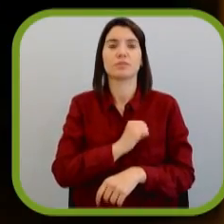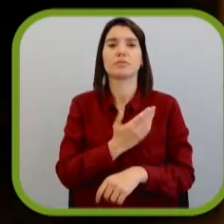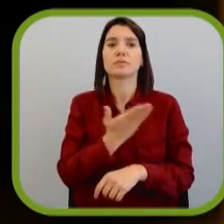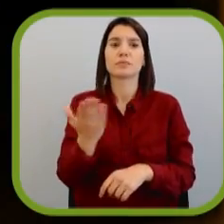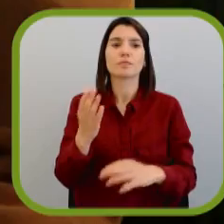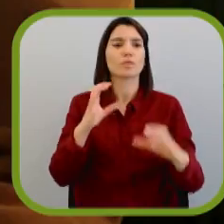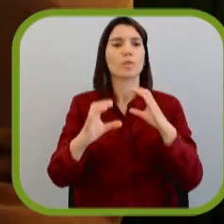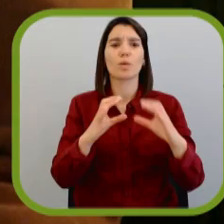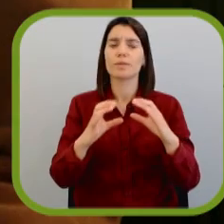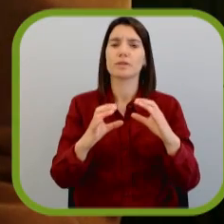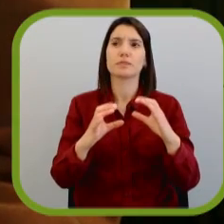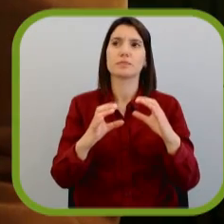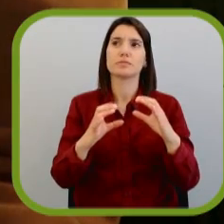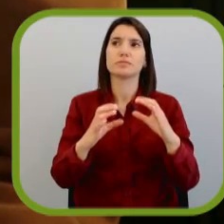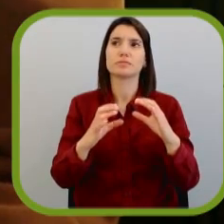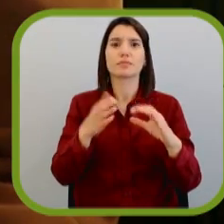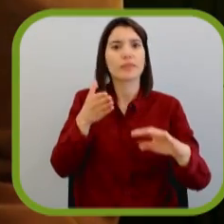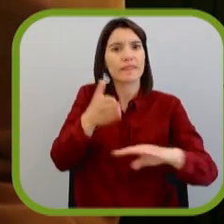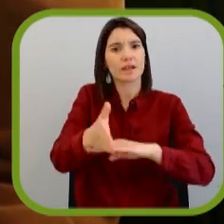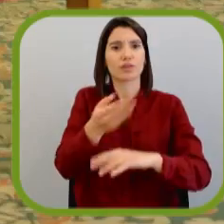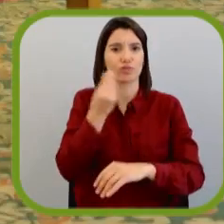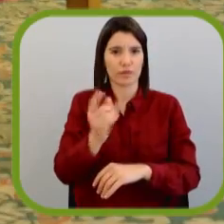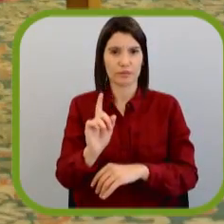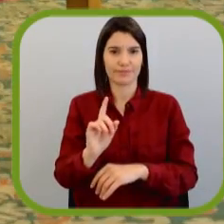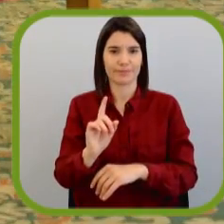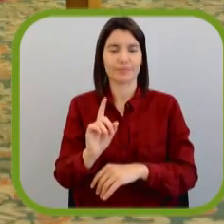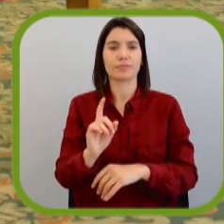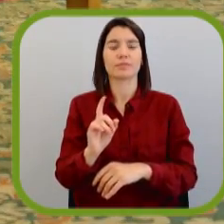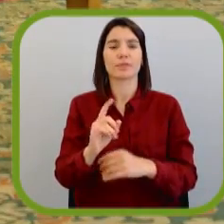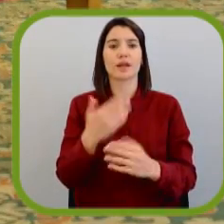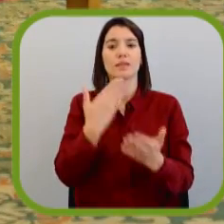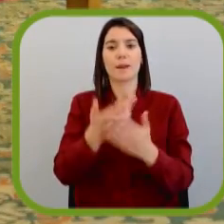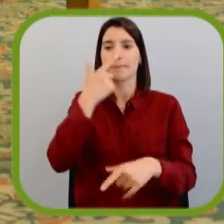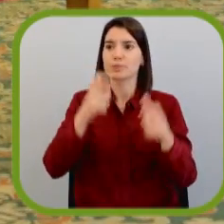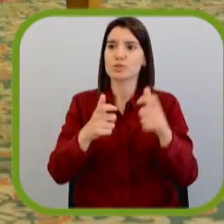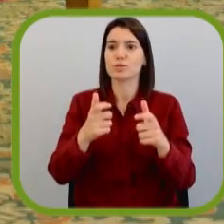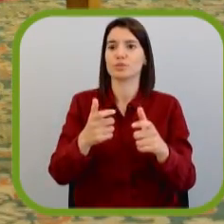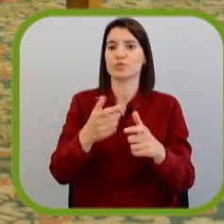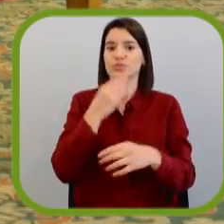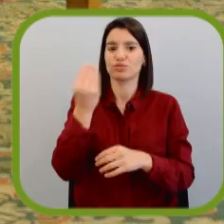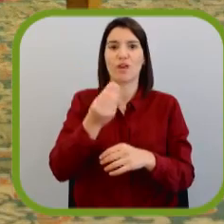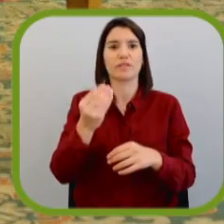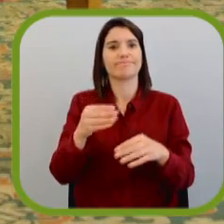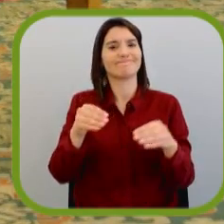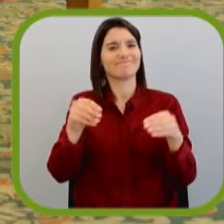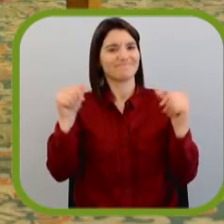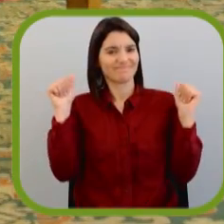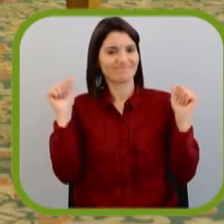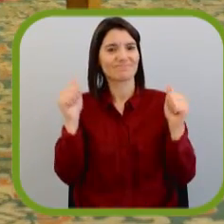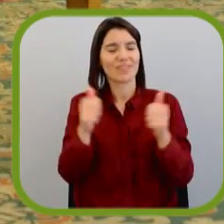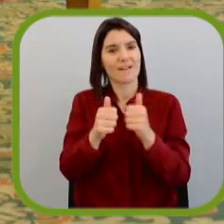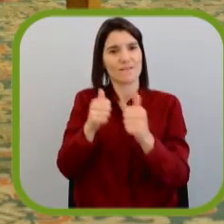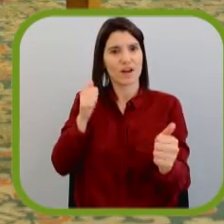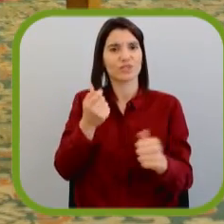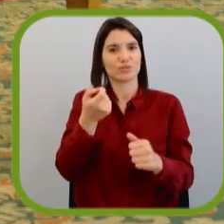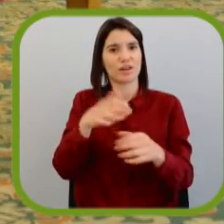que a comunicação nunca é direcionada para os jovens, o que faz com que as pessoas, e nomeadamente os jovens, se afastem